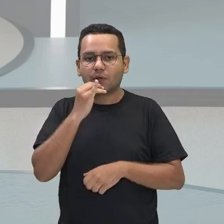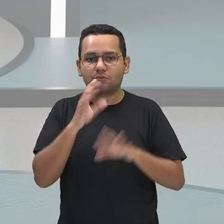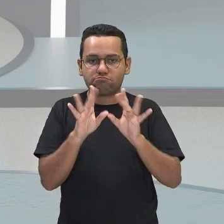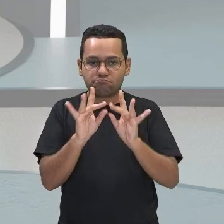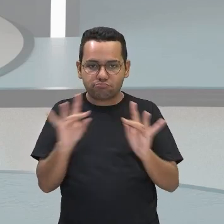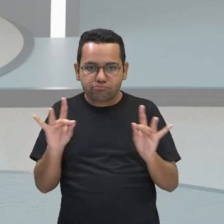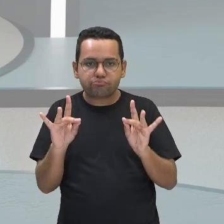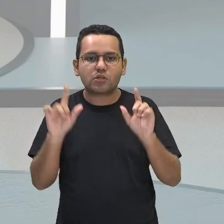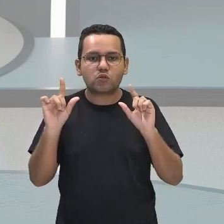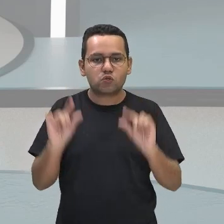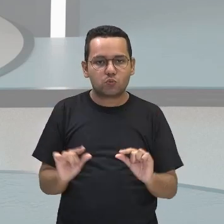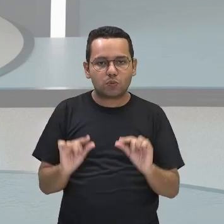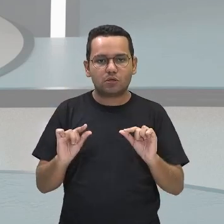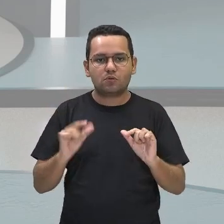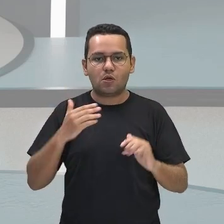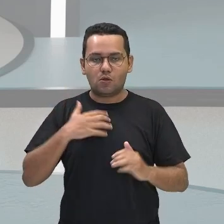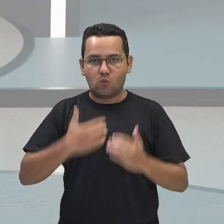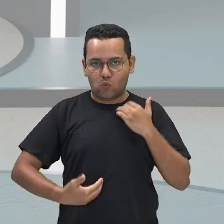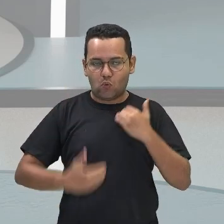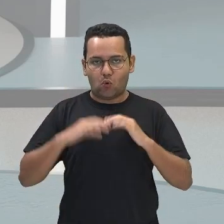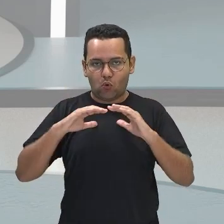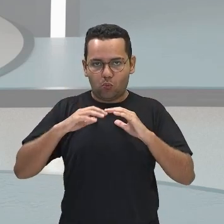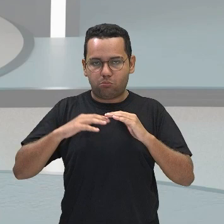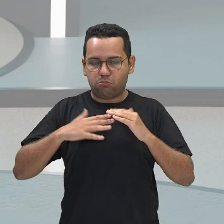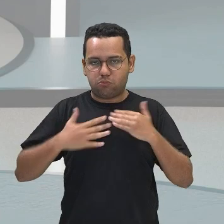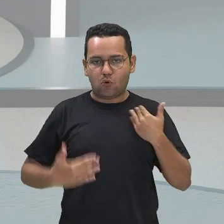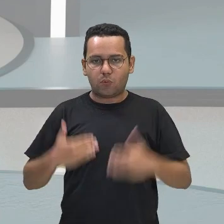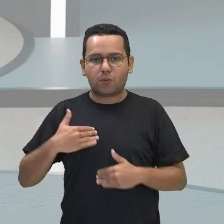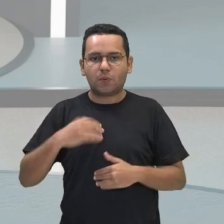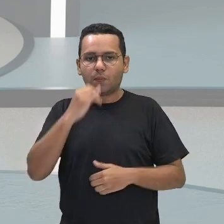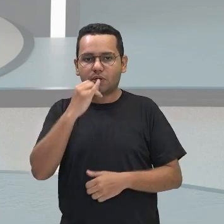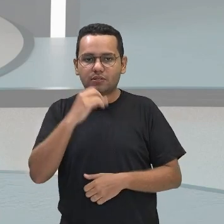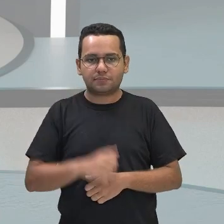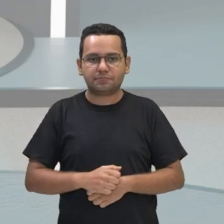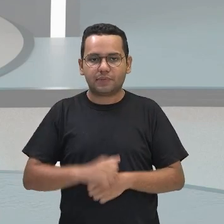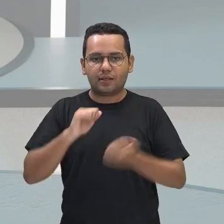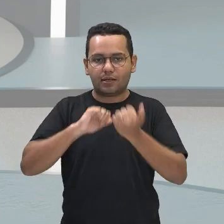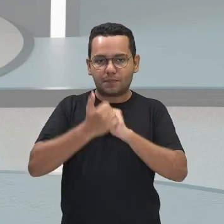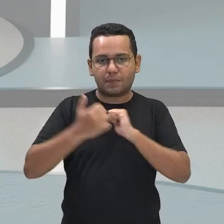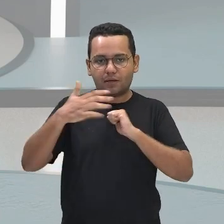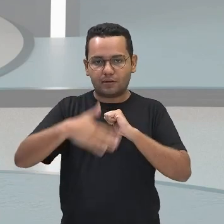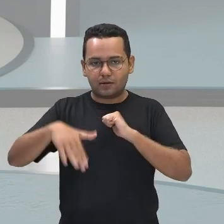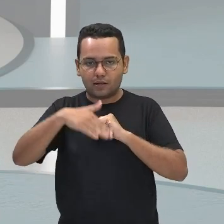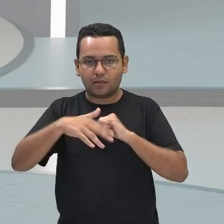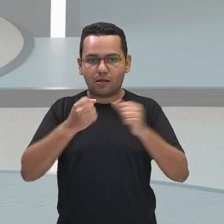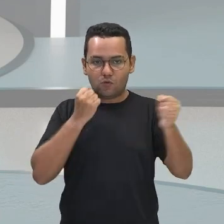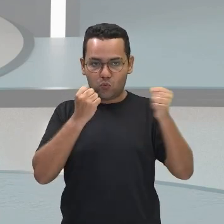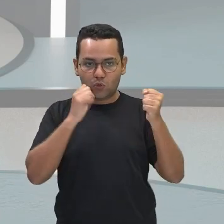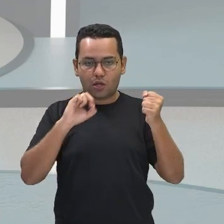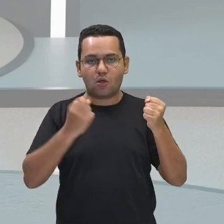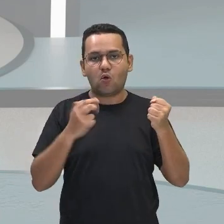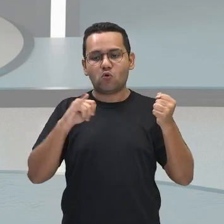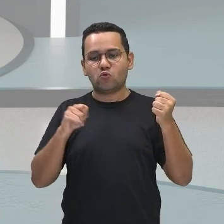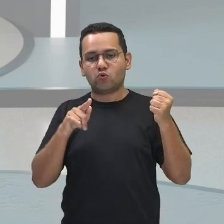os lutadores, olha aí, ó, né? Jockeys e ginastas. Por quê? Eles têm que estar o mais leve